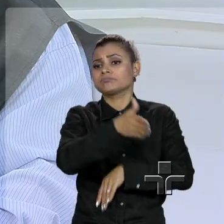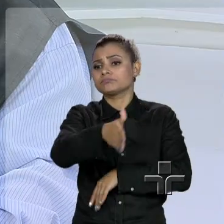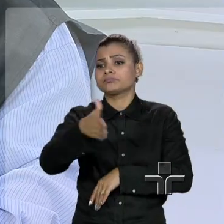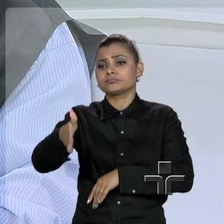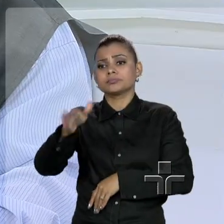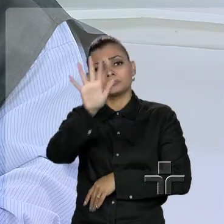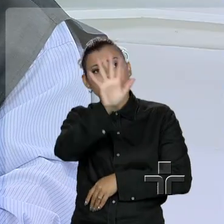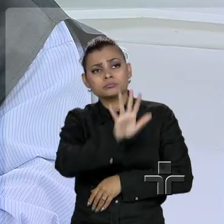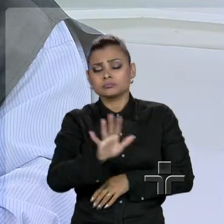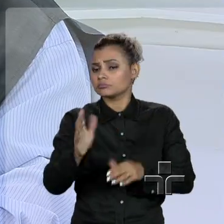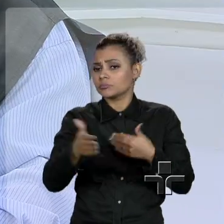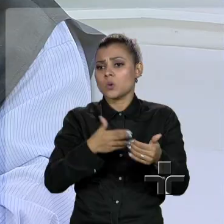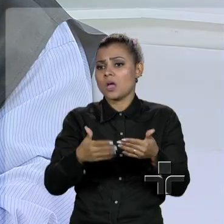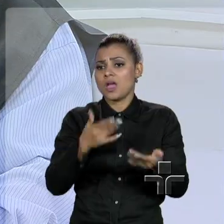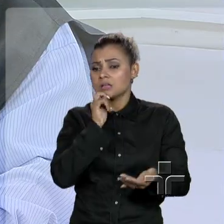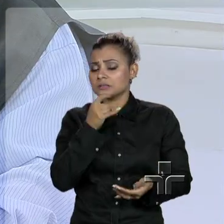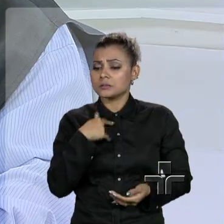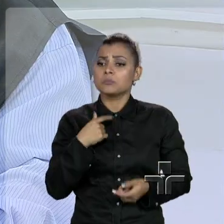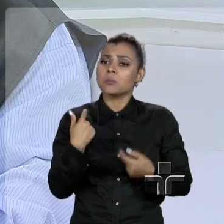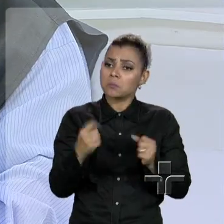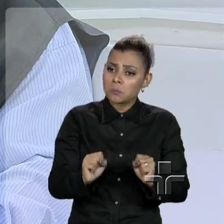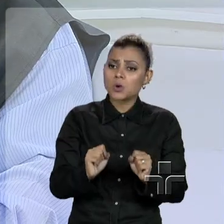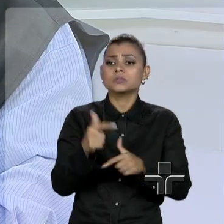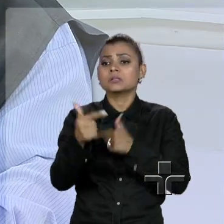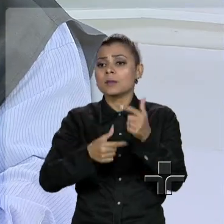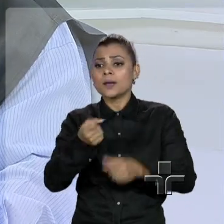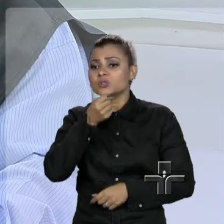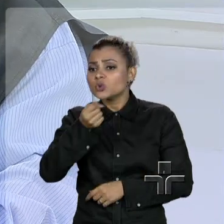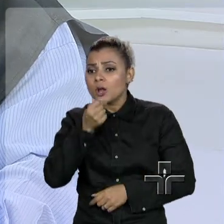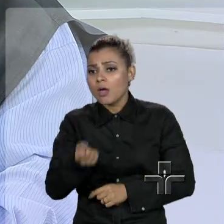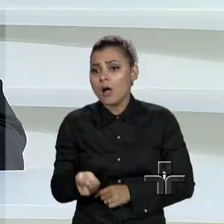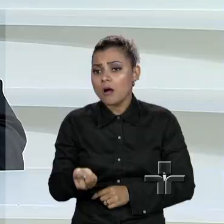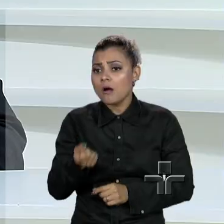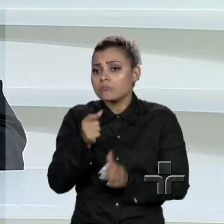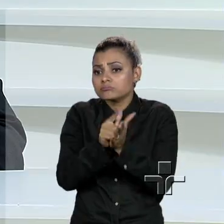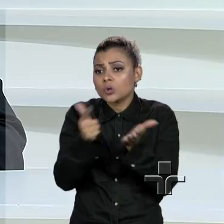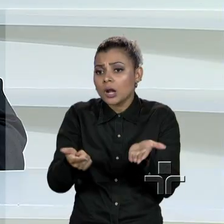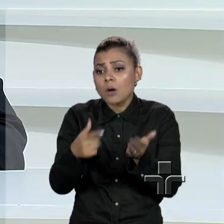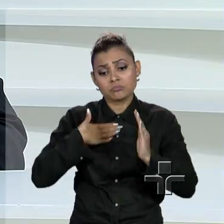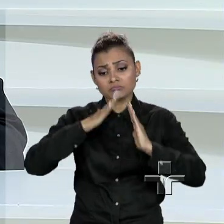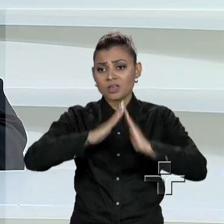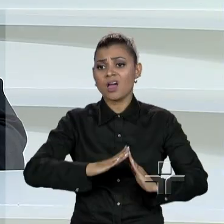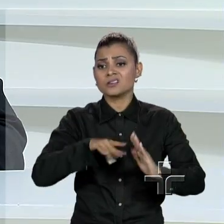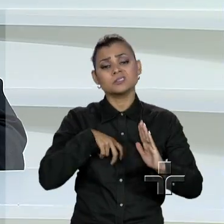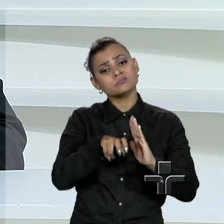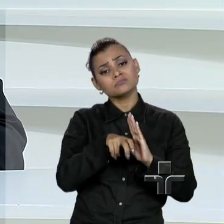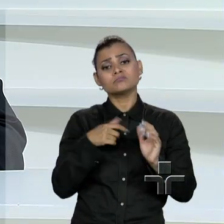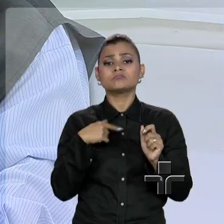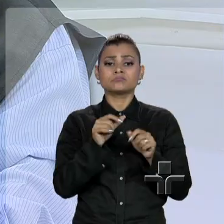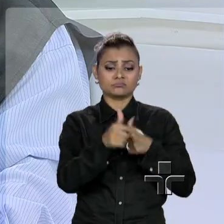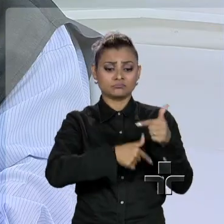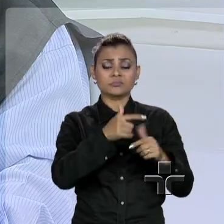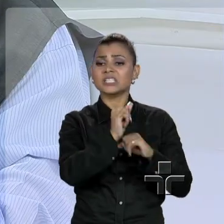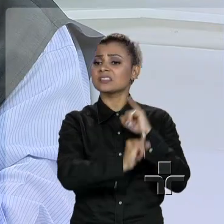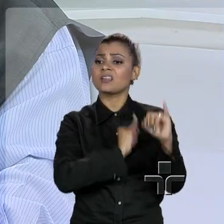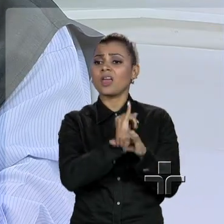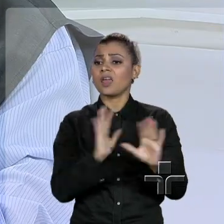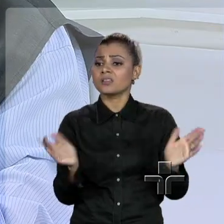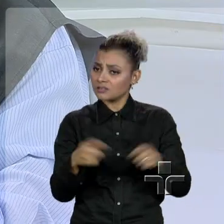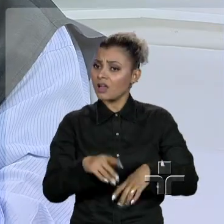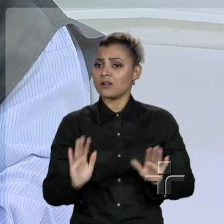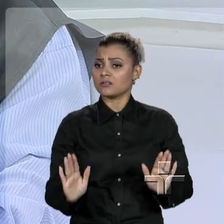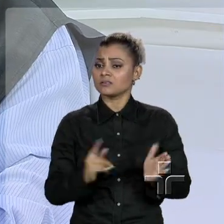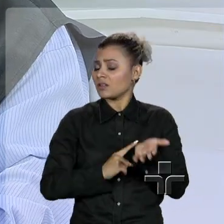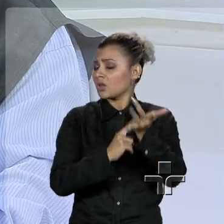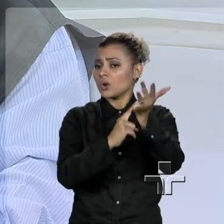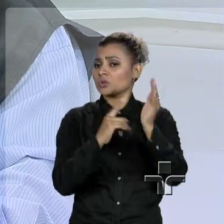está. Você pode ser um correspondente do Estadão na tua casa, você não precisa sair de casa. A internet e você